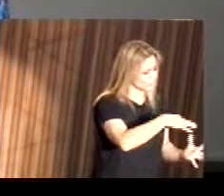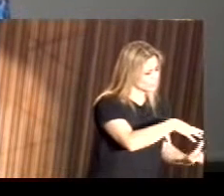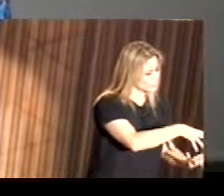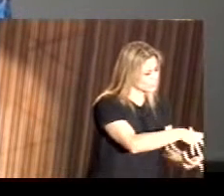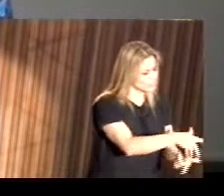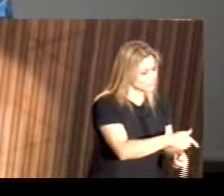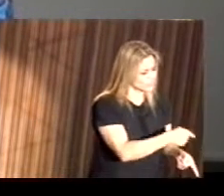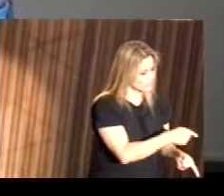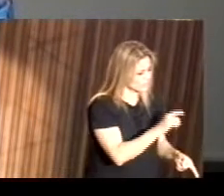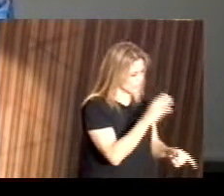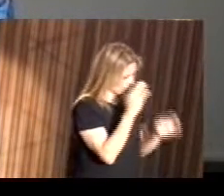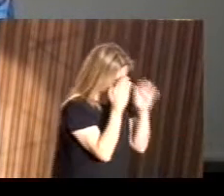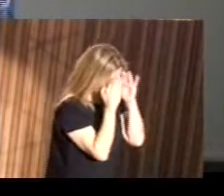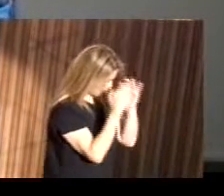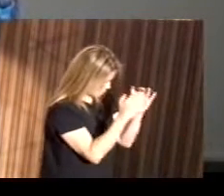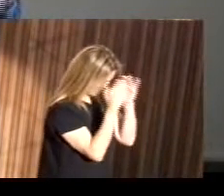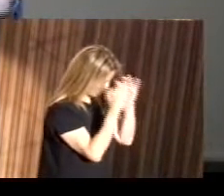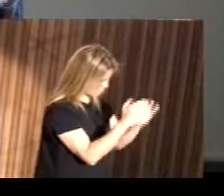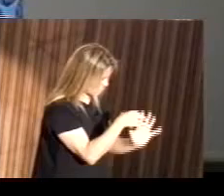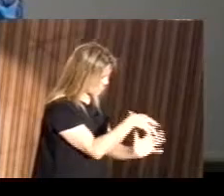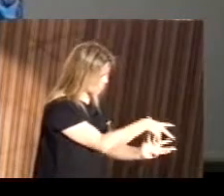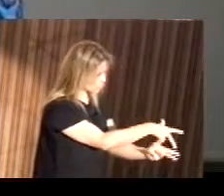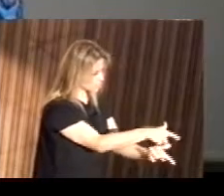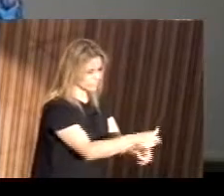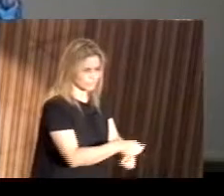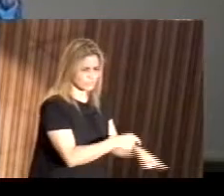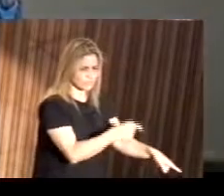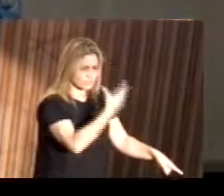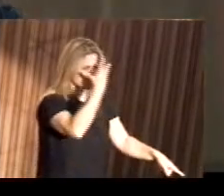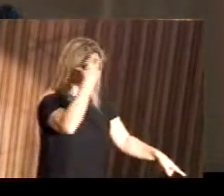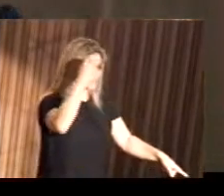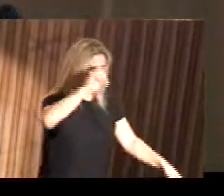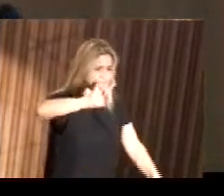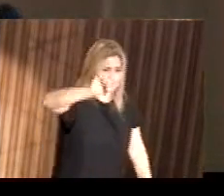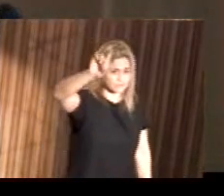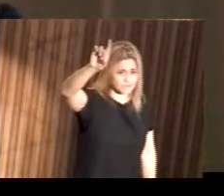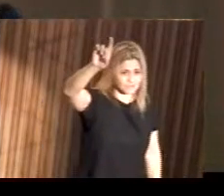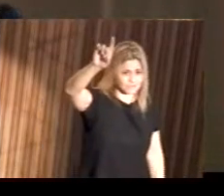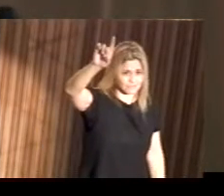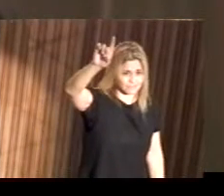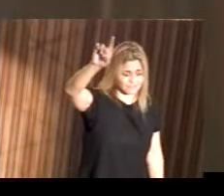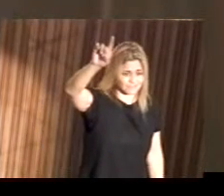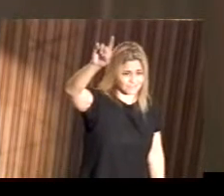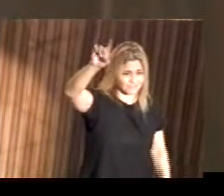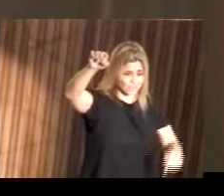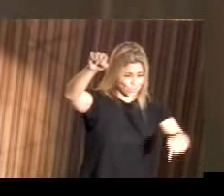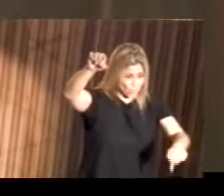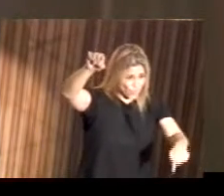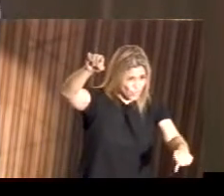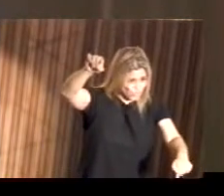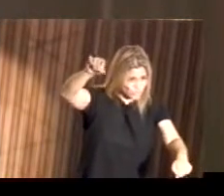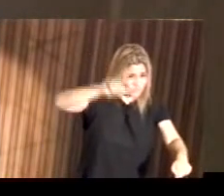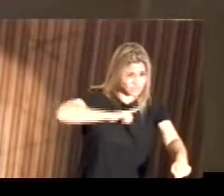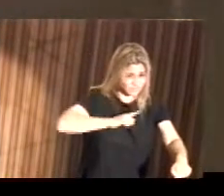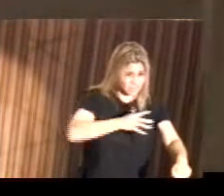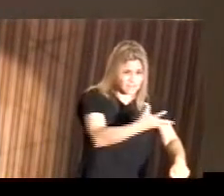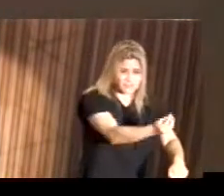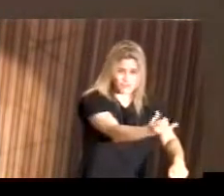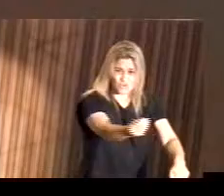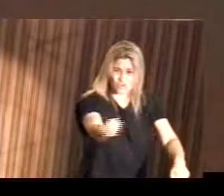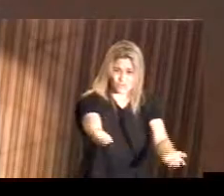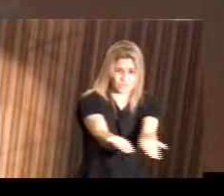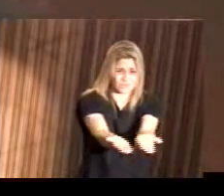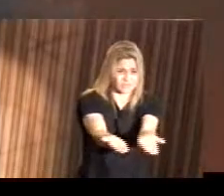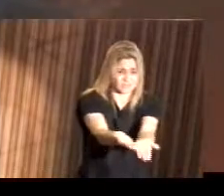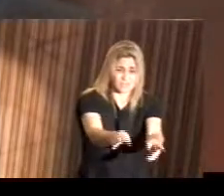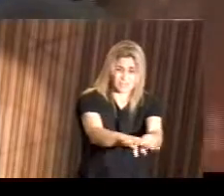perdido a essência de ser servo de Deus. E queridos, quando isso acontece, Deus tem